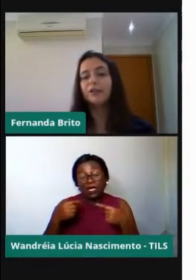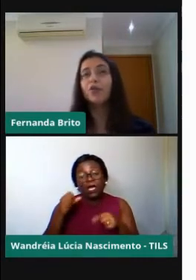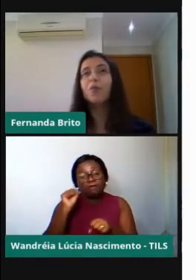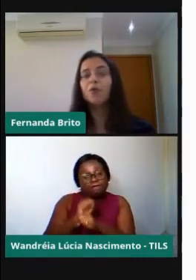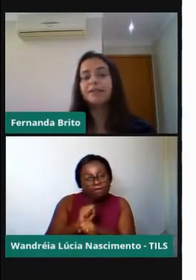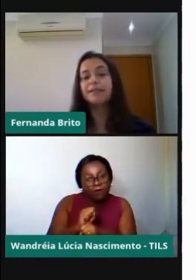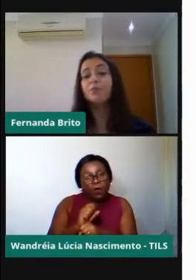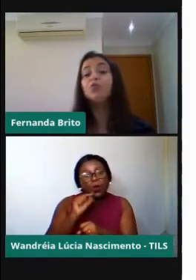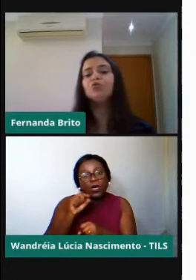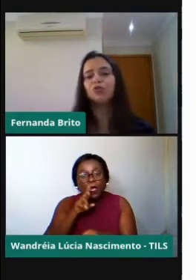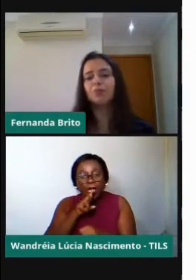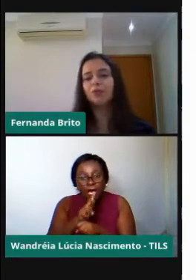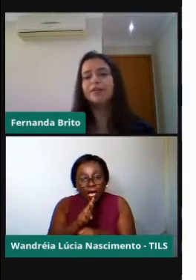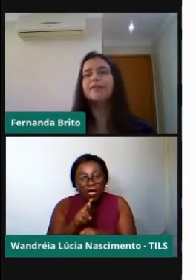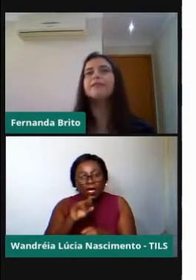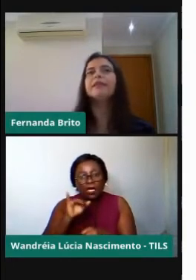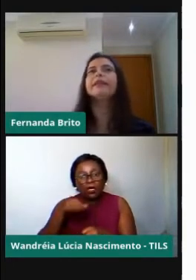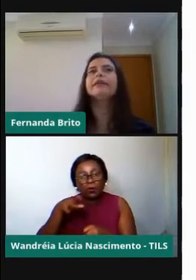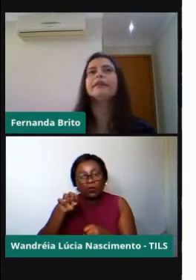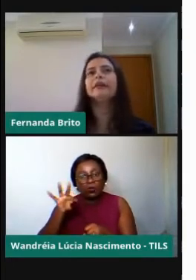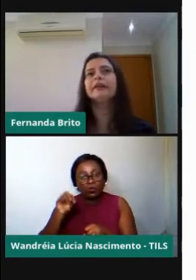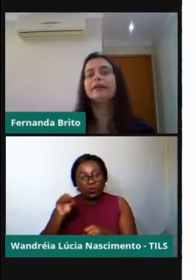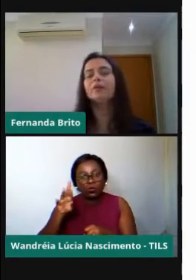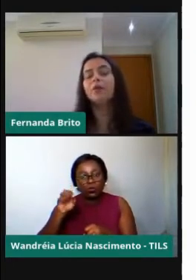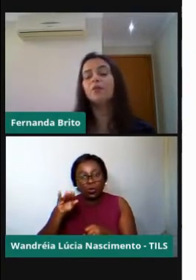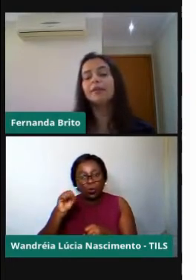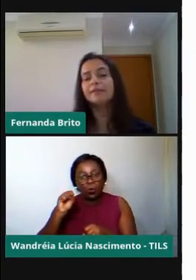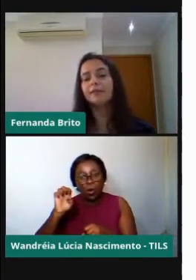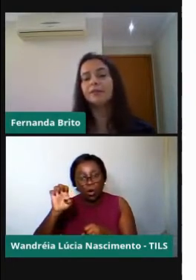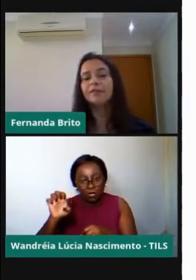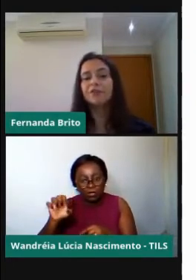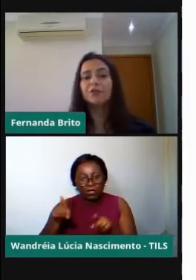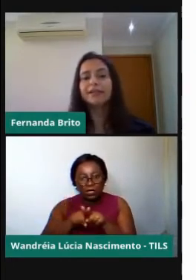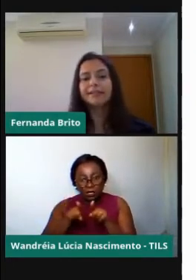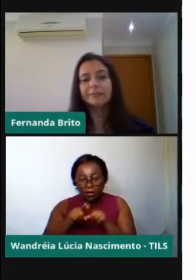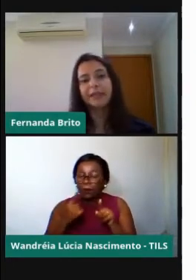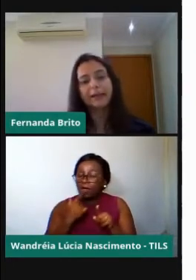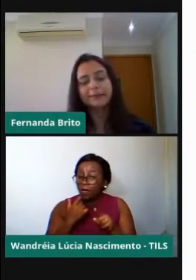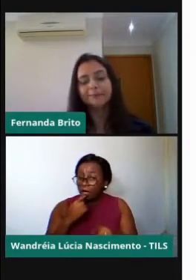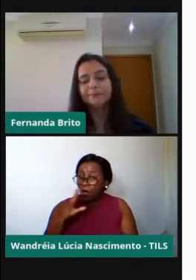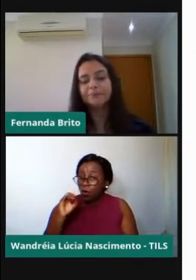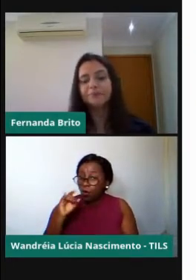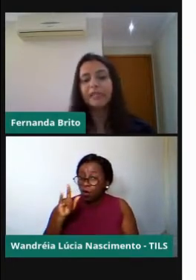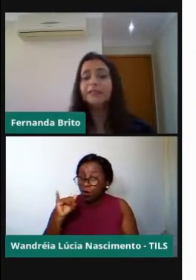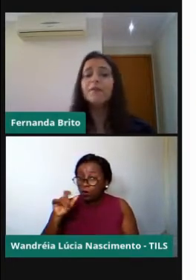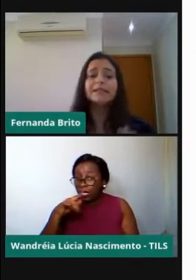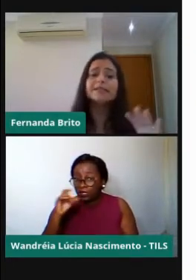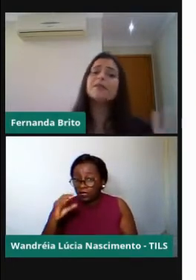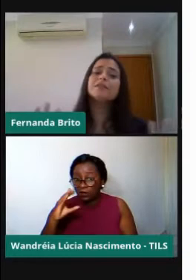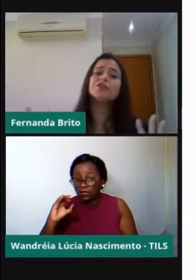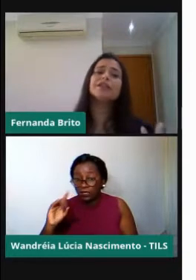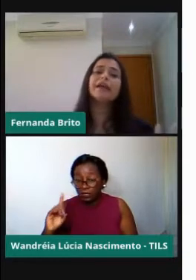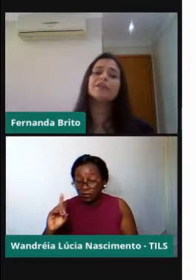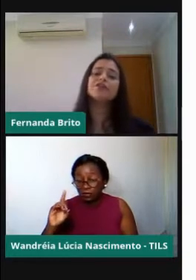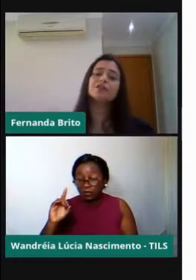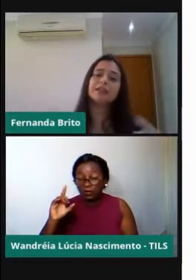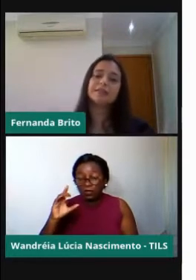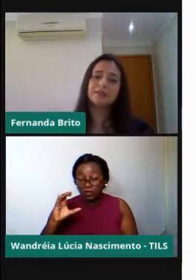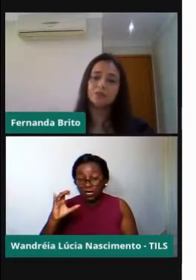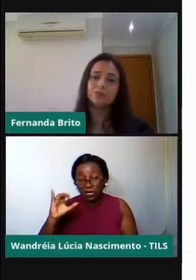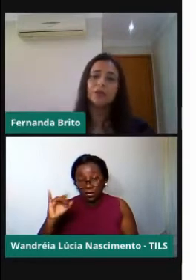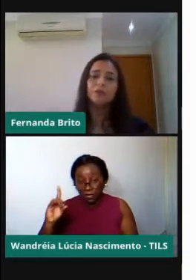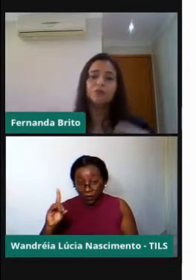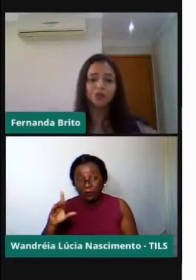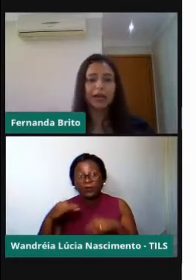resposta, né, essa trombose, essa imunotrombose, né, e a coagulação intravascular disseminada. Então, essas são as estratégias que